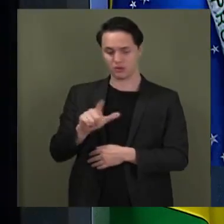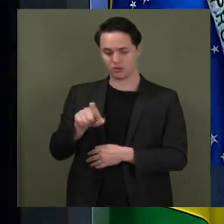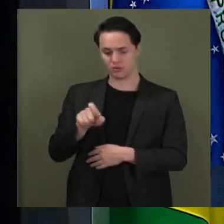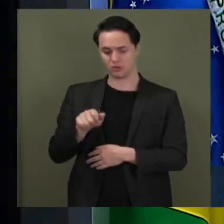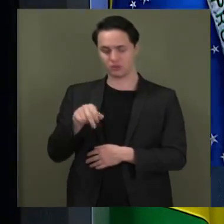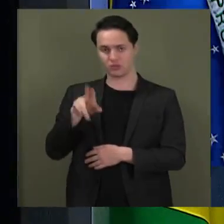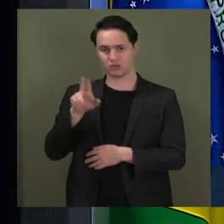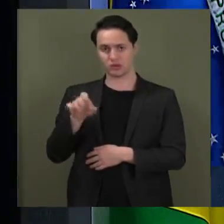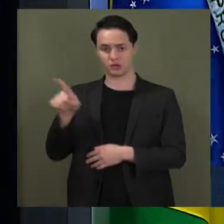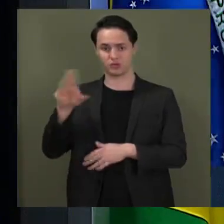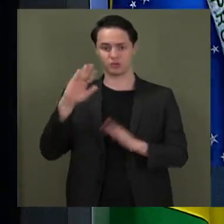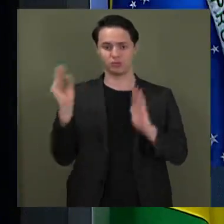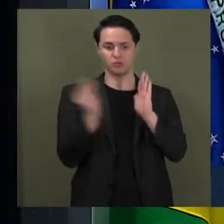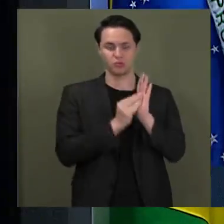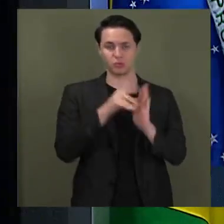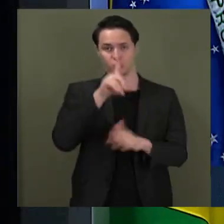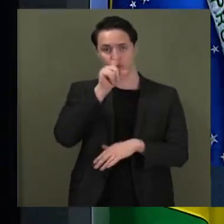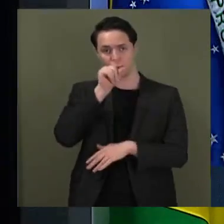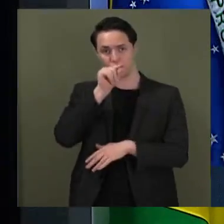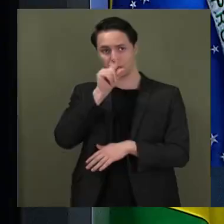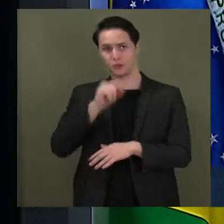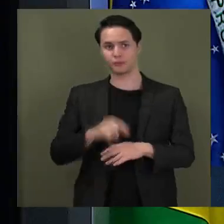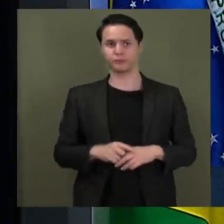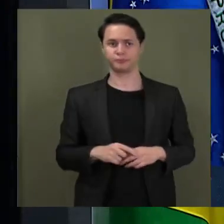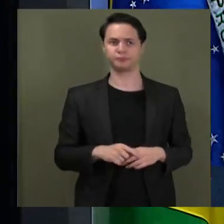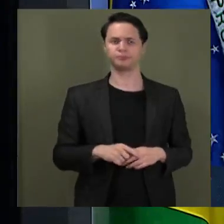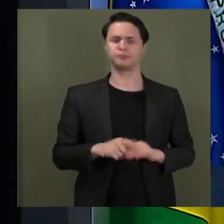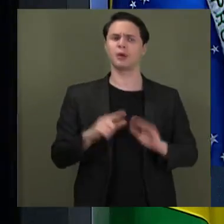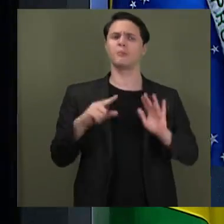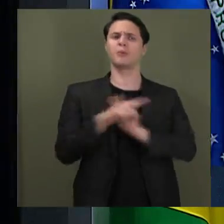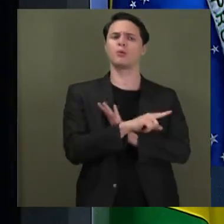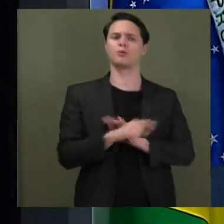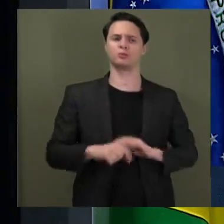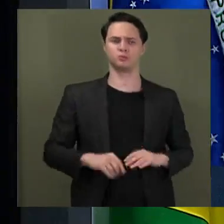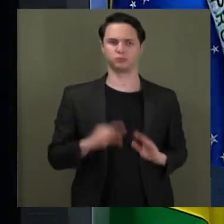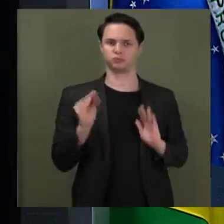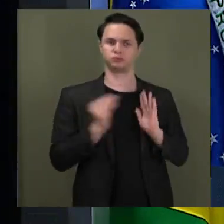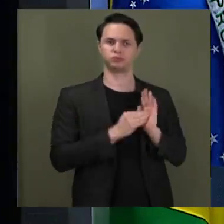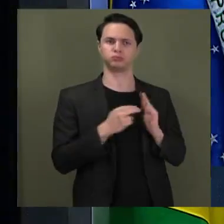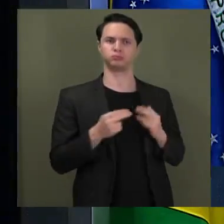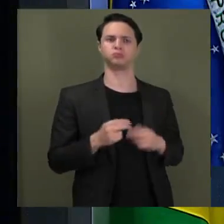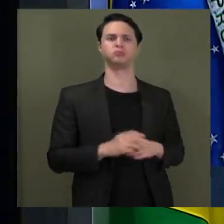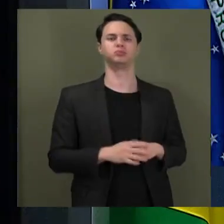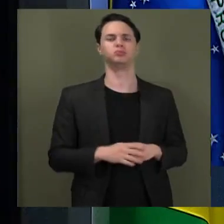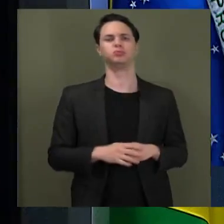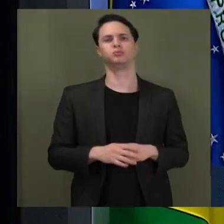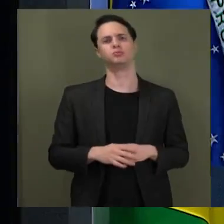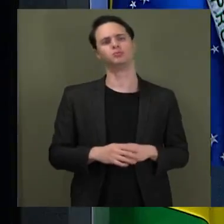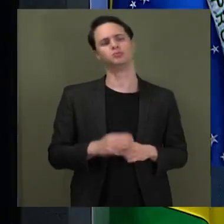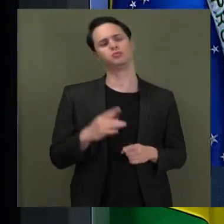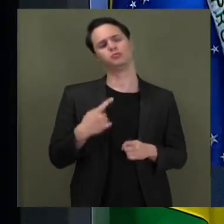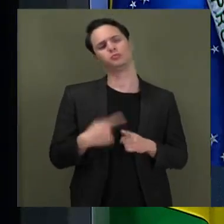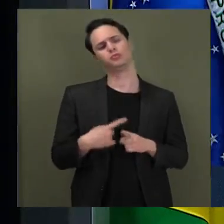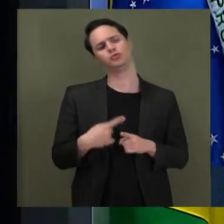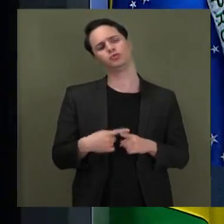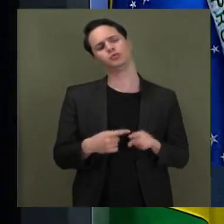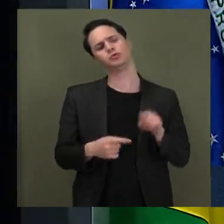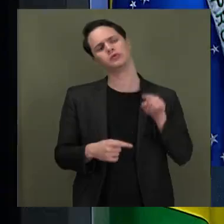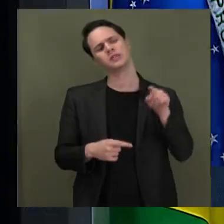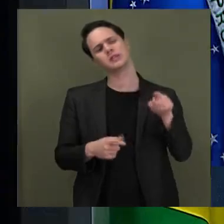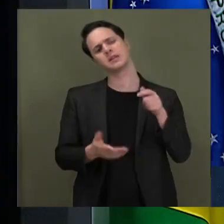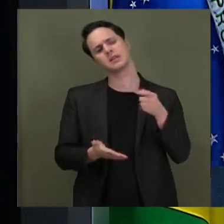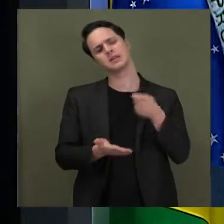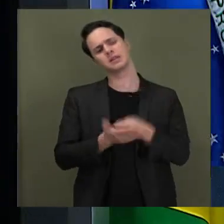de suas postagens no Twitter, com a pergunta, abro aspas, por que você está